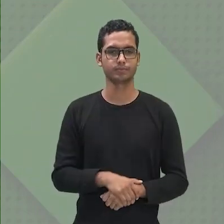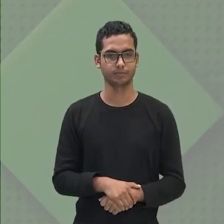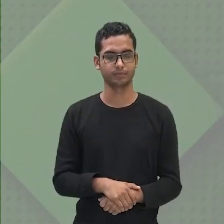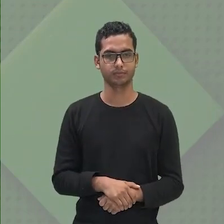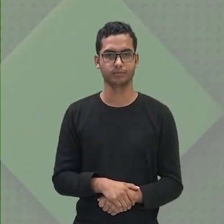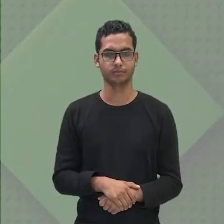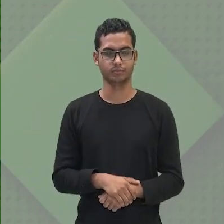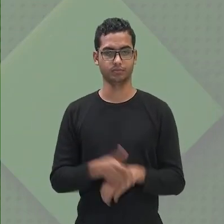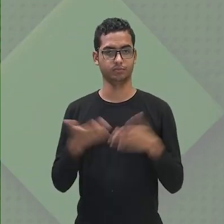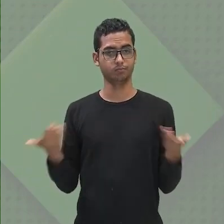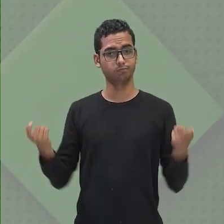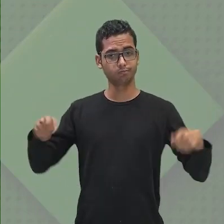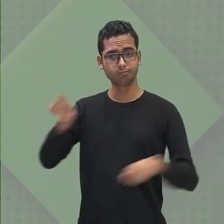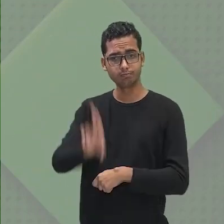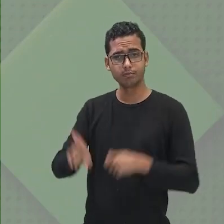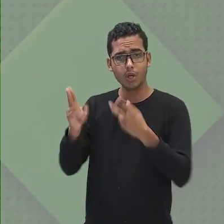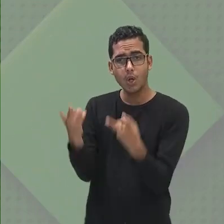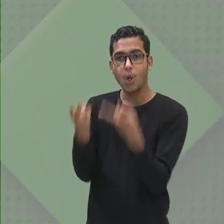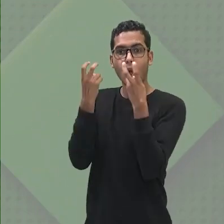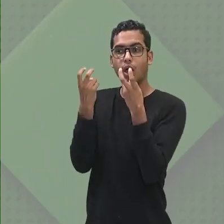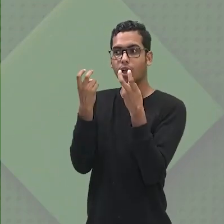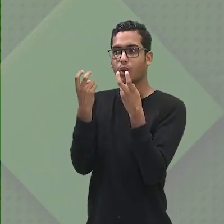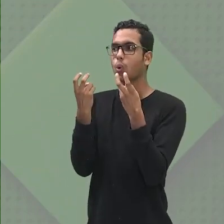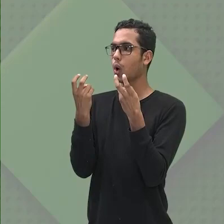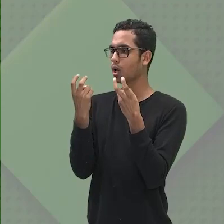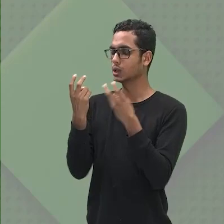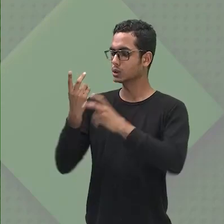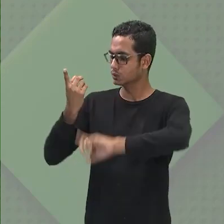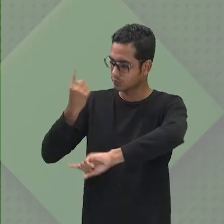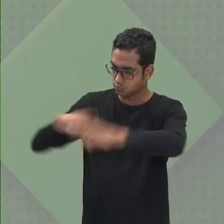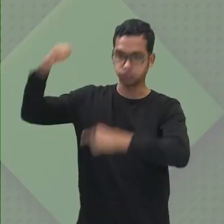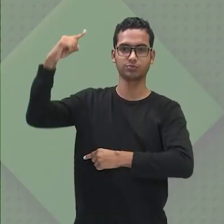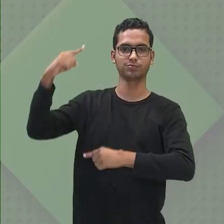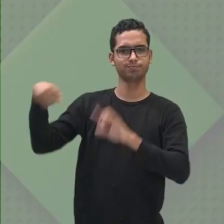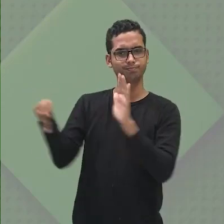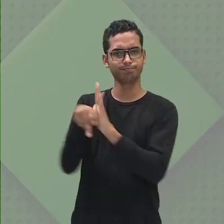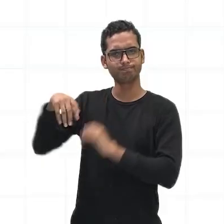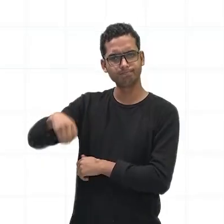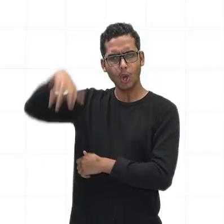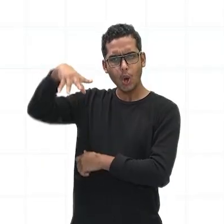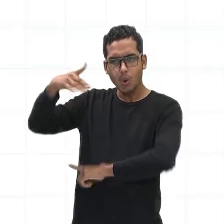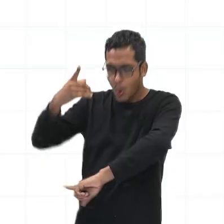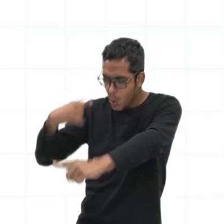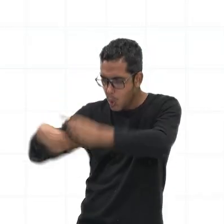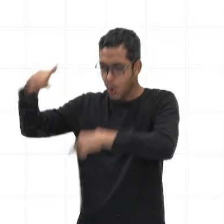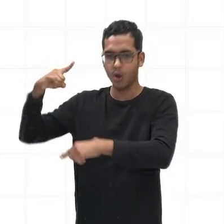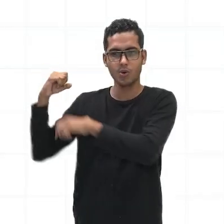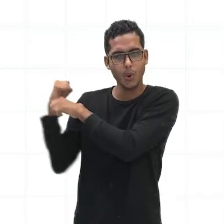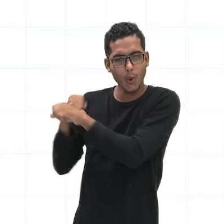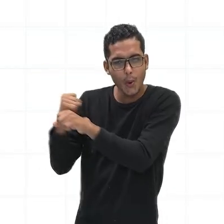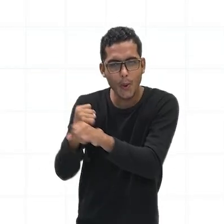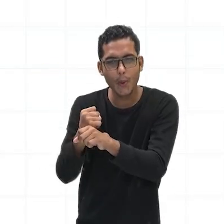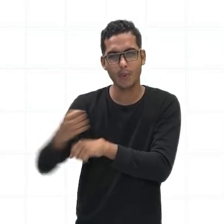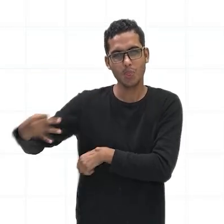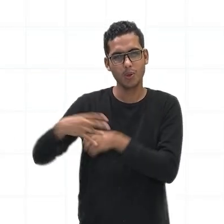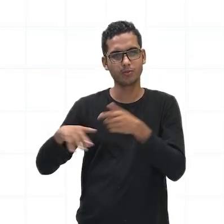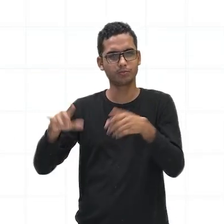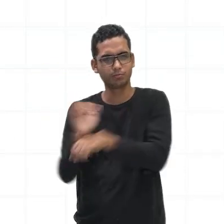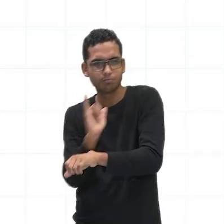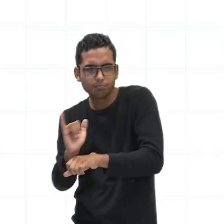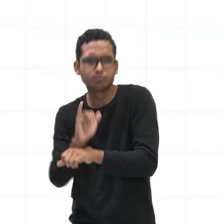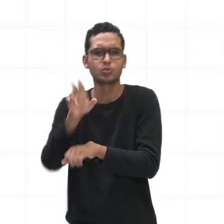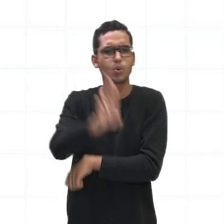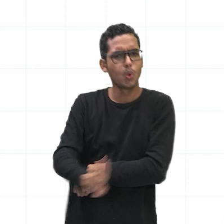pode observar essa evolução ali, né, da luz, como a gente pôde observar, justamente com as novas metodologias que foram,